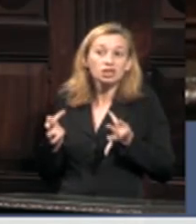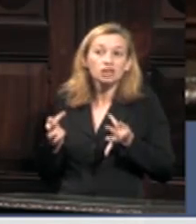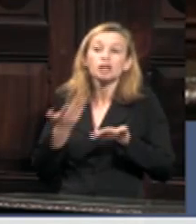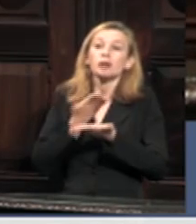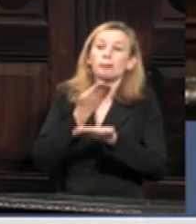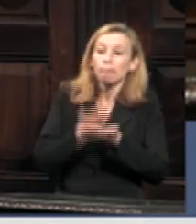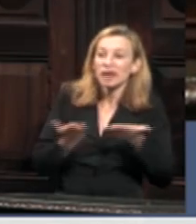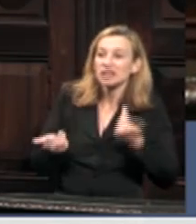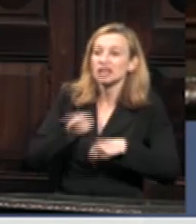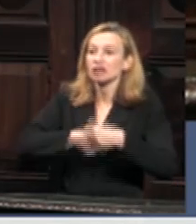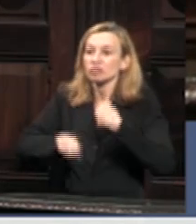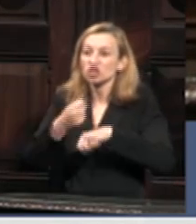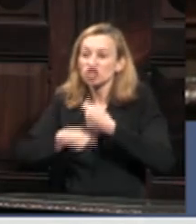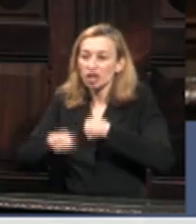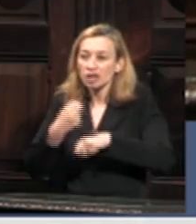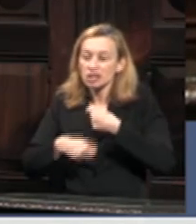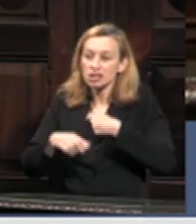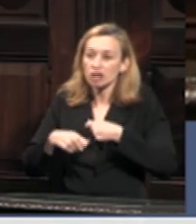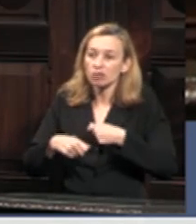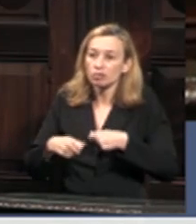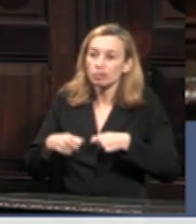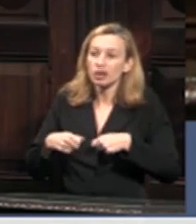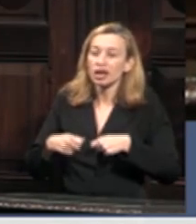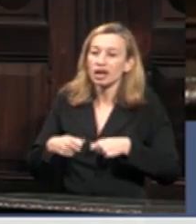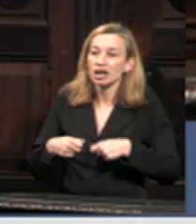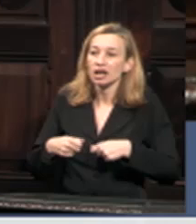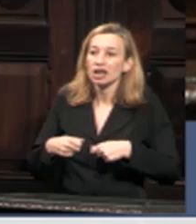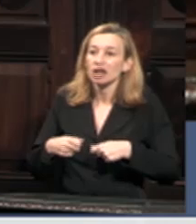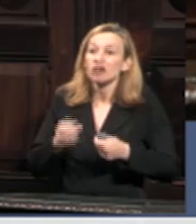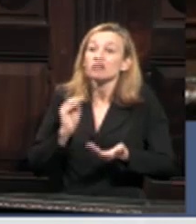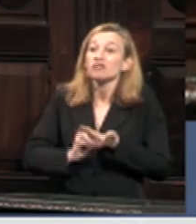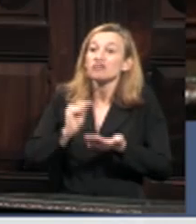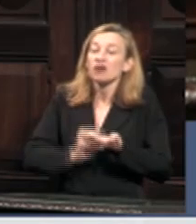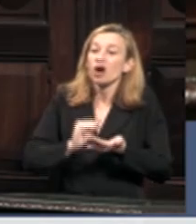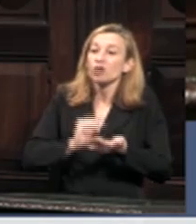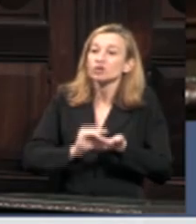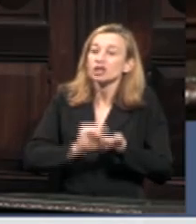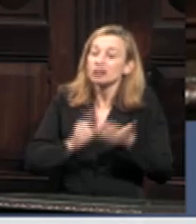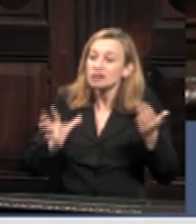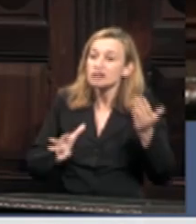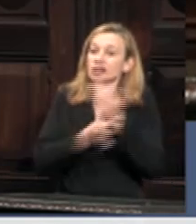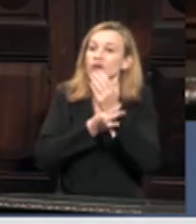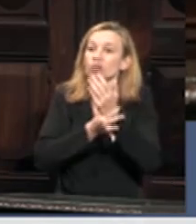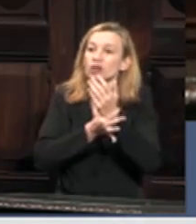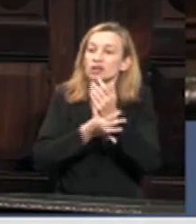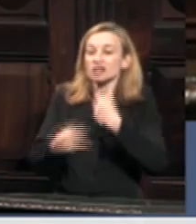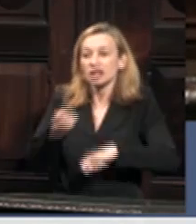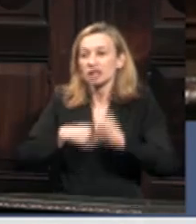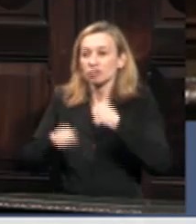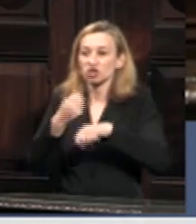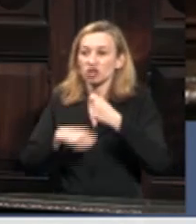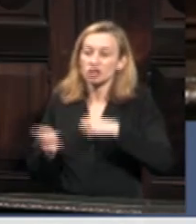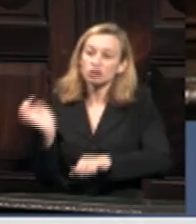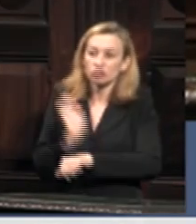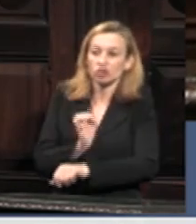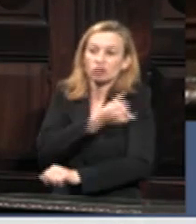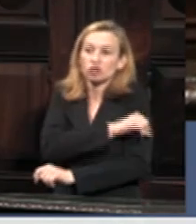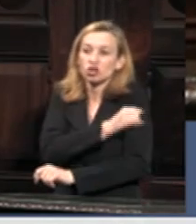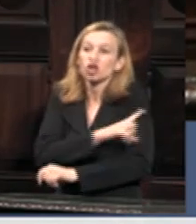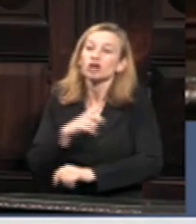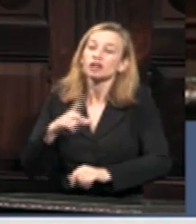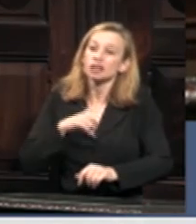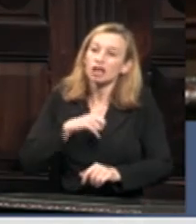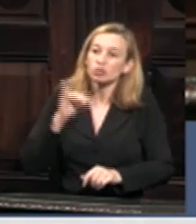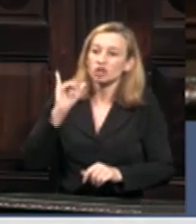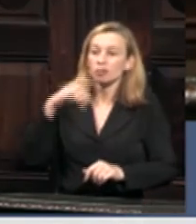perda de autoridade, pela crise de insegurança e pelo temível custo Rio de Janeiro. Nós temos os